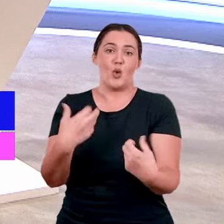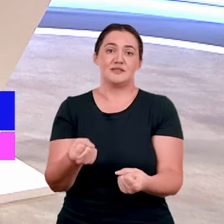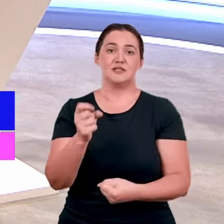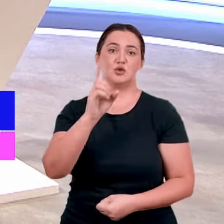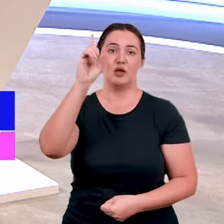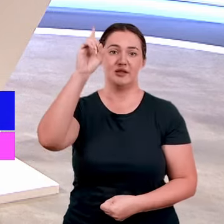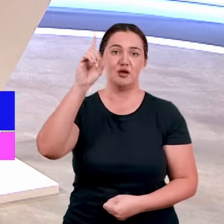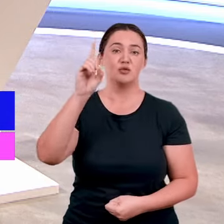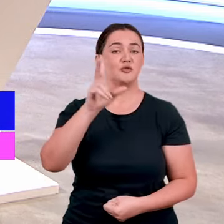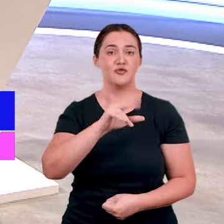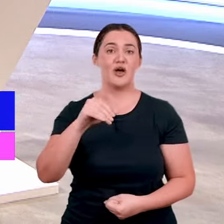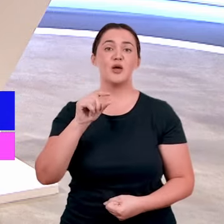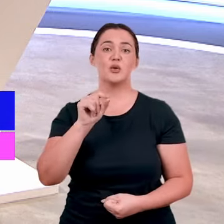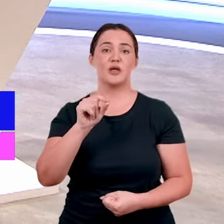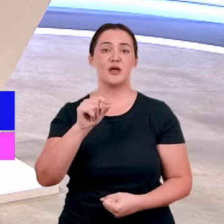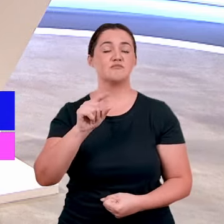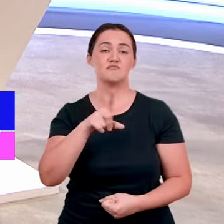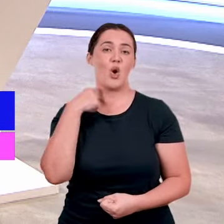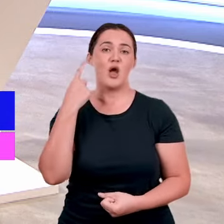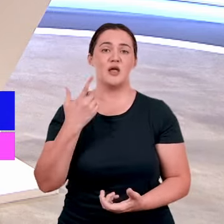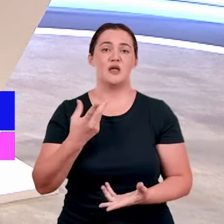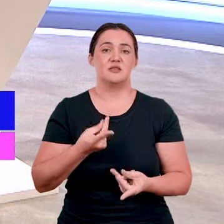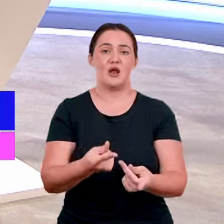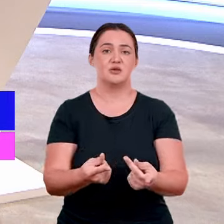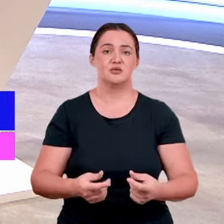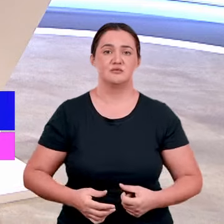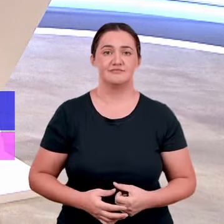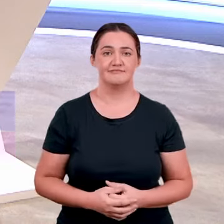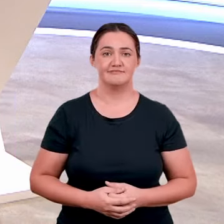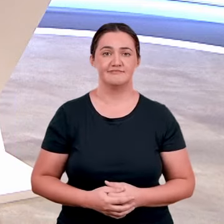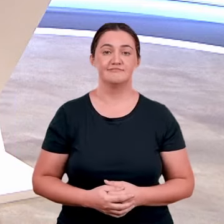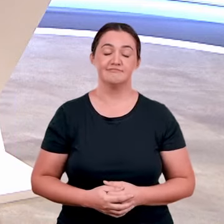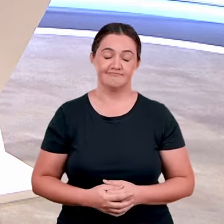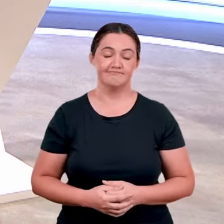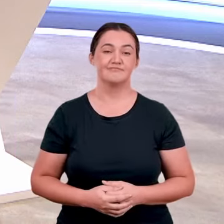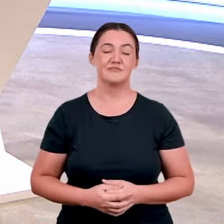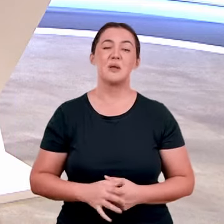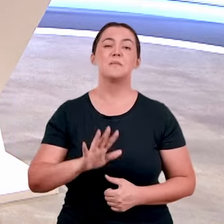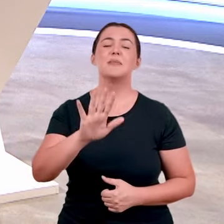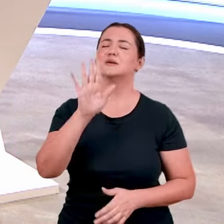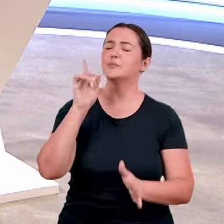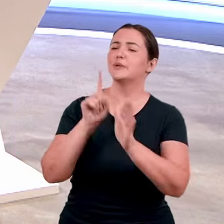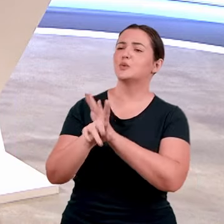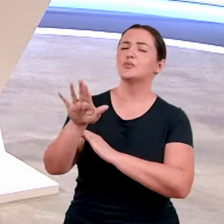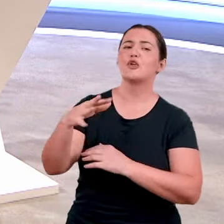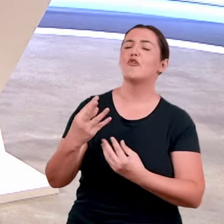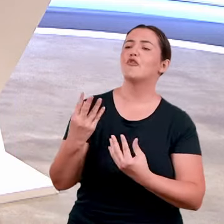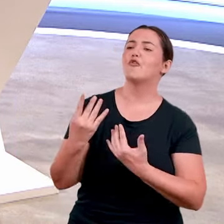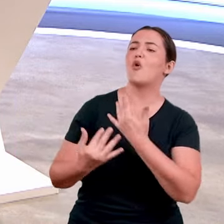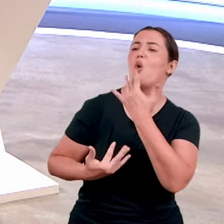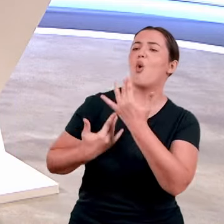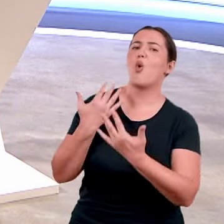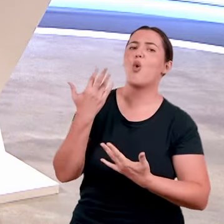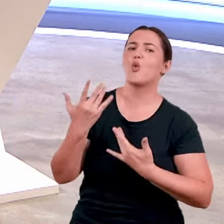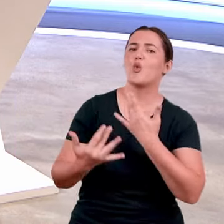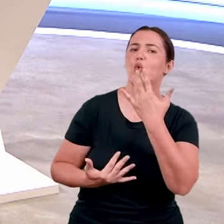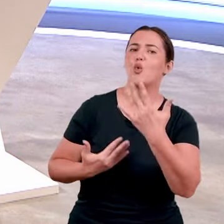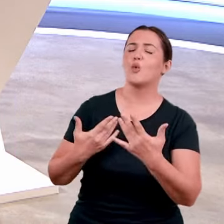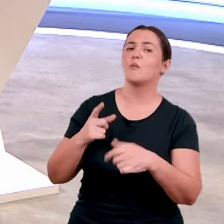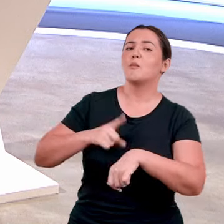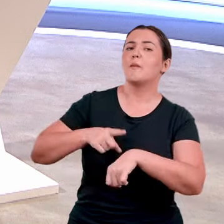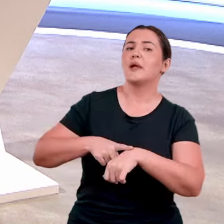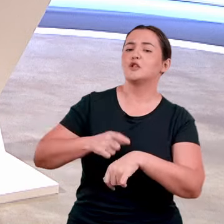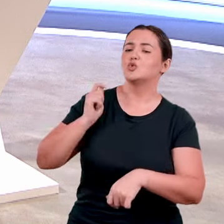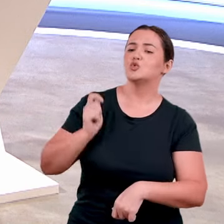morte. Assim nos diz a Bíblia. Agora, algumas pessoas perguntam assim: pastor, mas esse fogo que vai vir depois da volta de Jesus, no